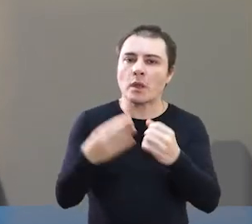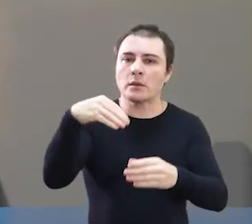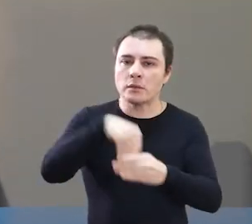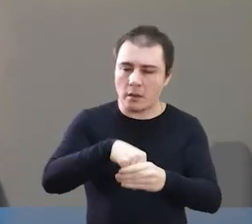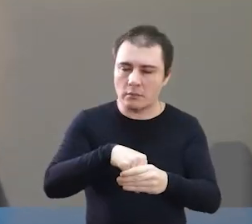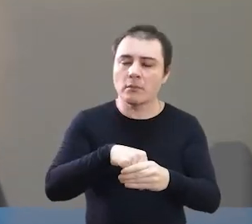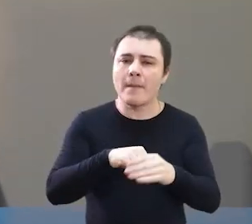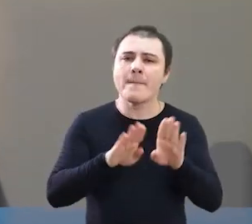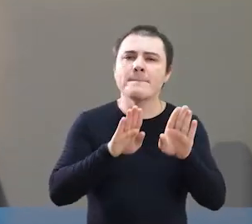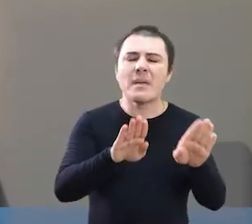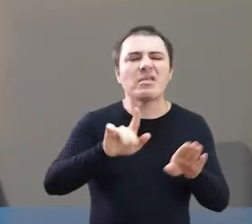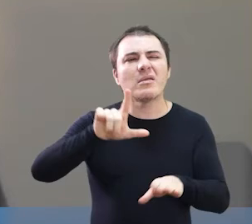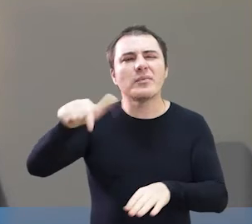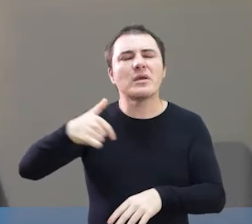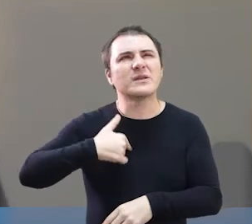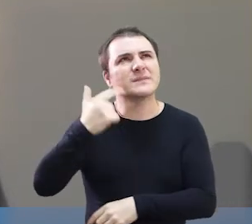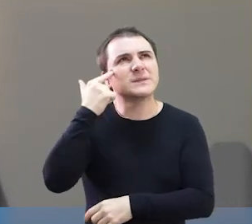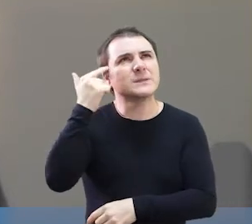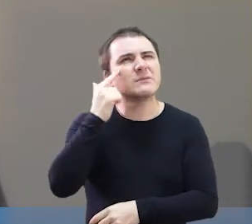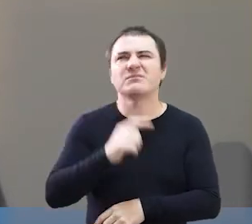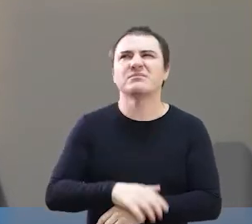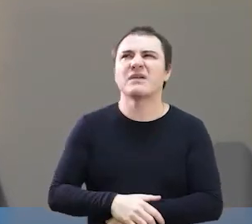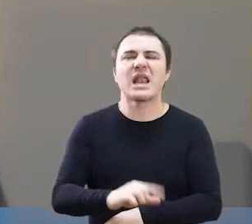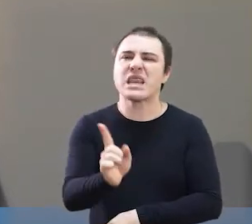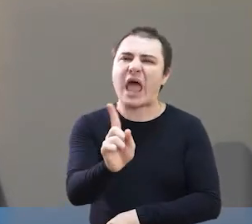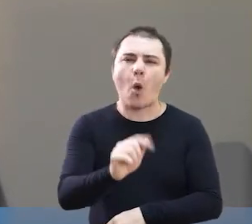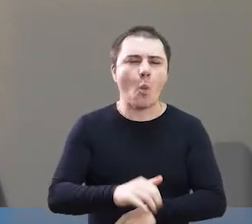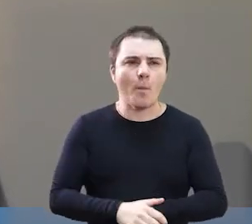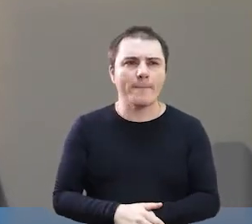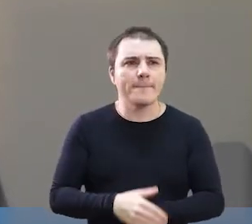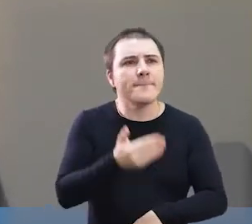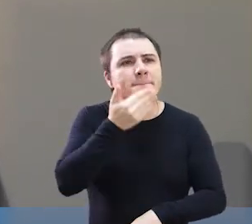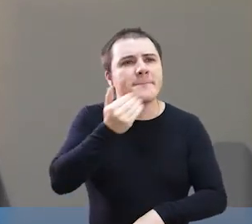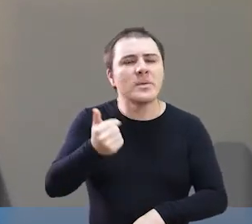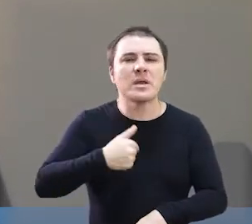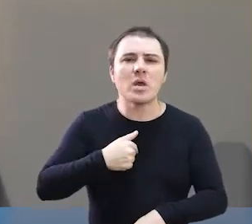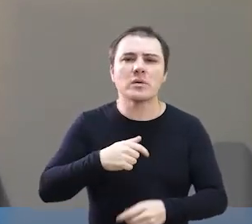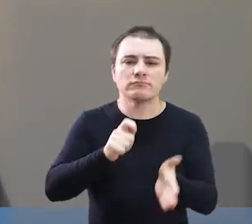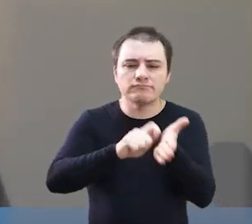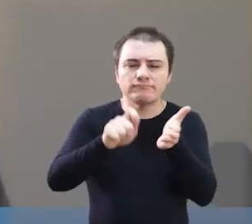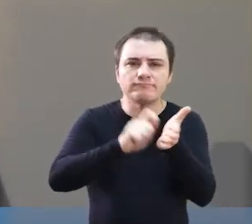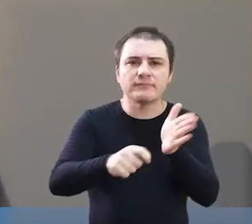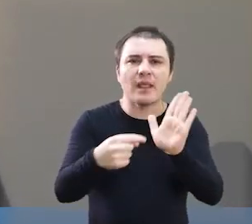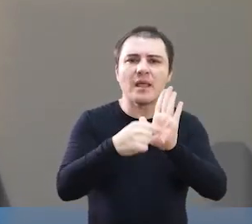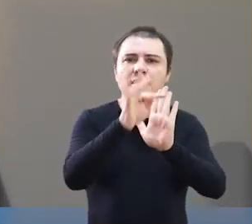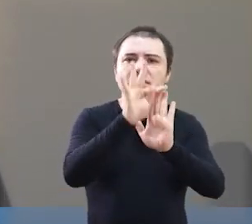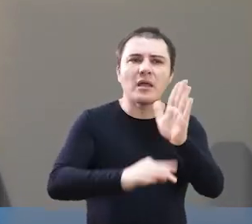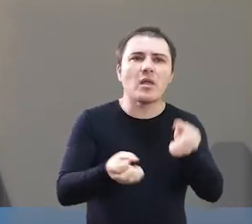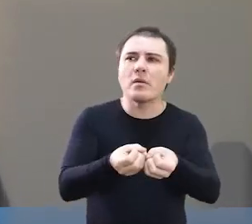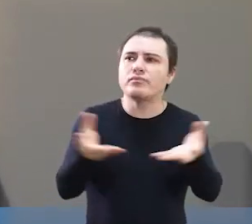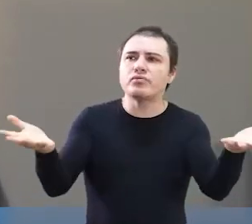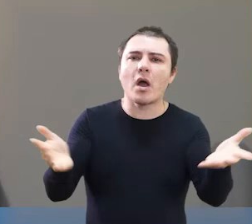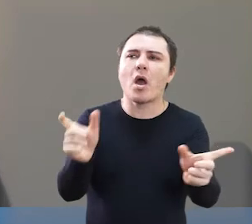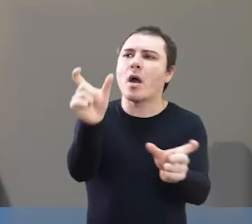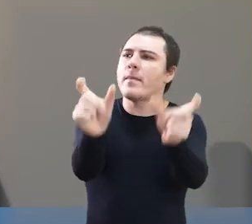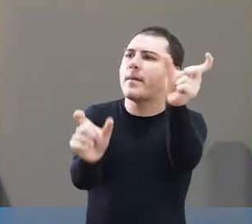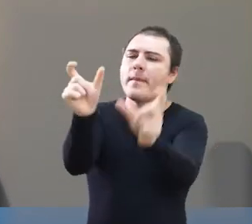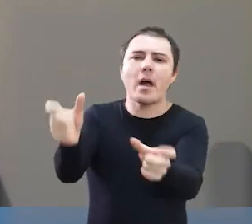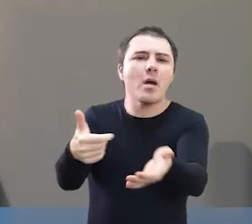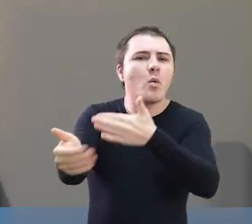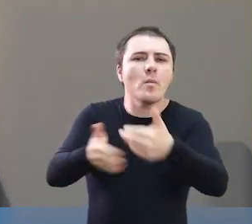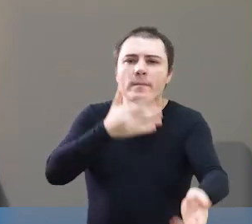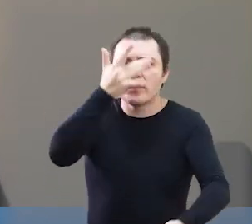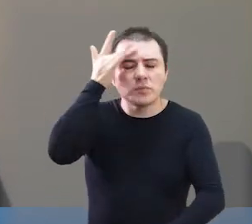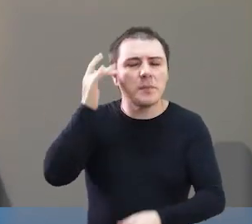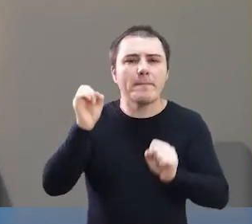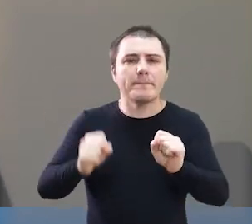clínica. Depois que começou a vir na minha cabeça que não, que eu não poderia, e que não seria muito adequado só falar com os psicólogos, mas